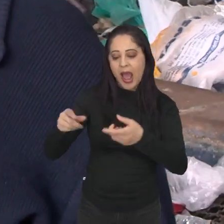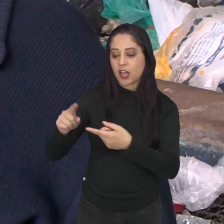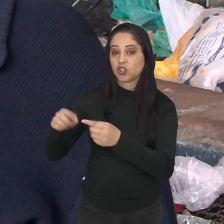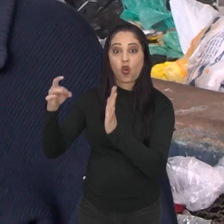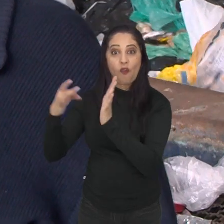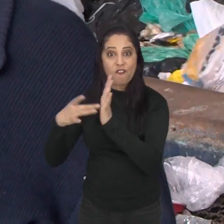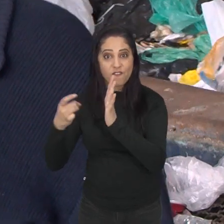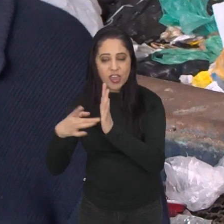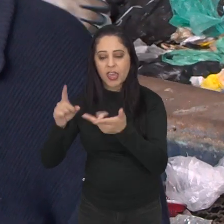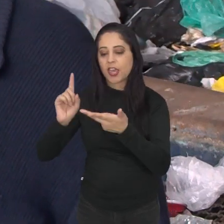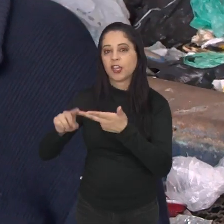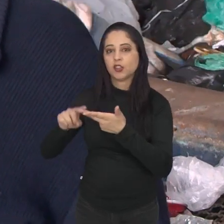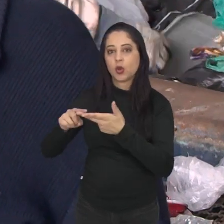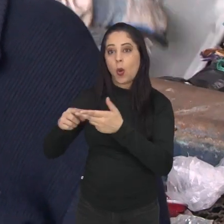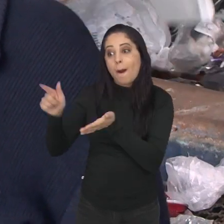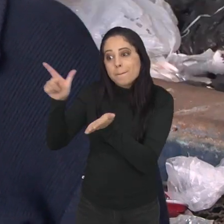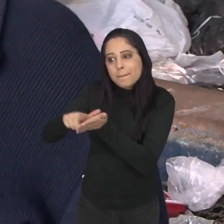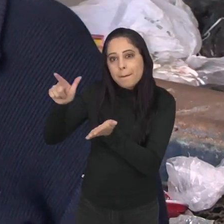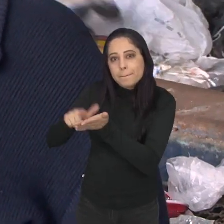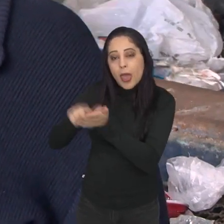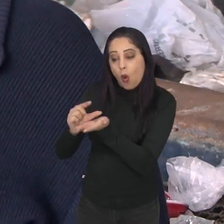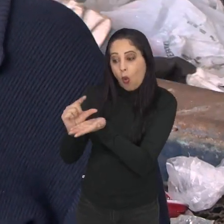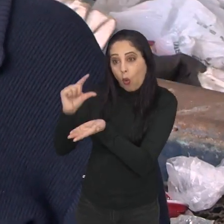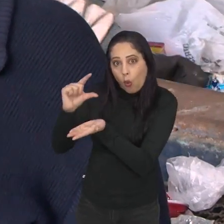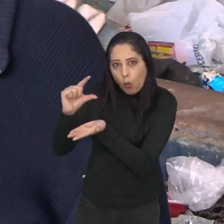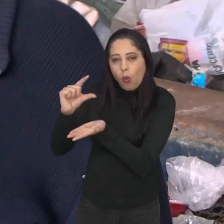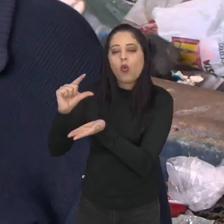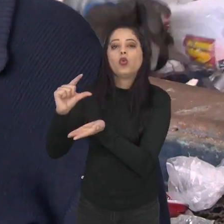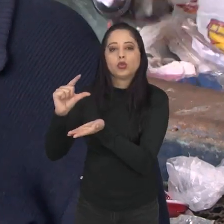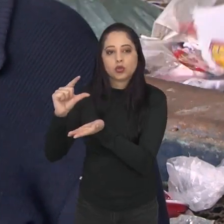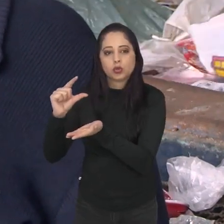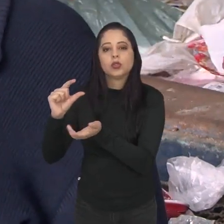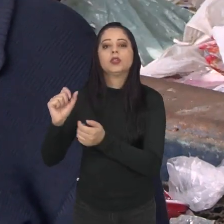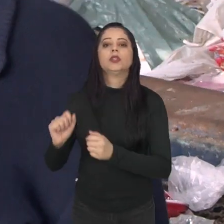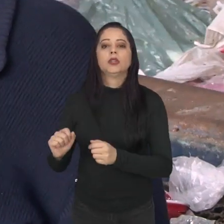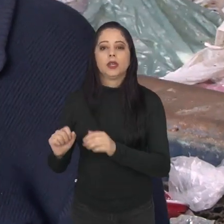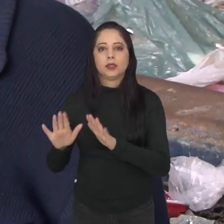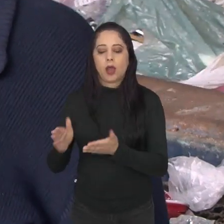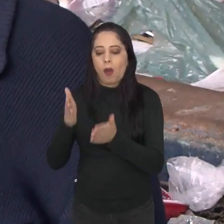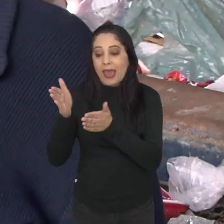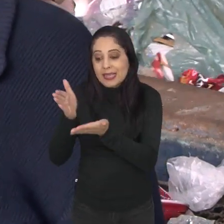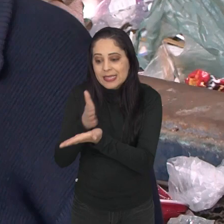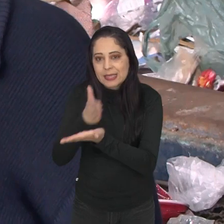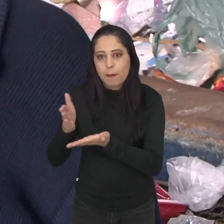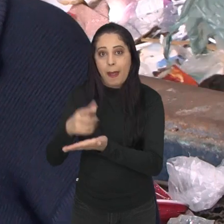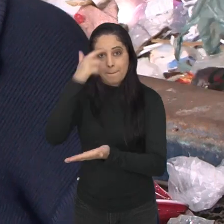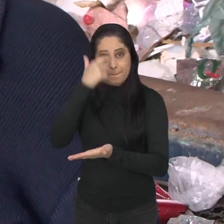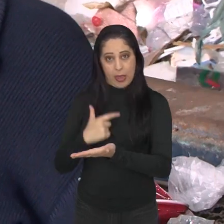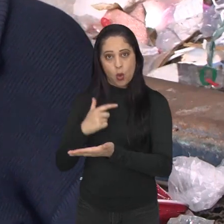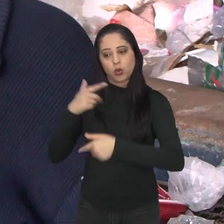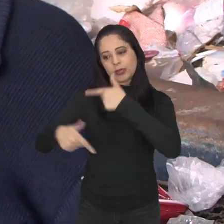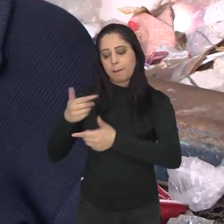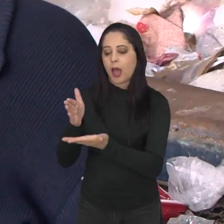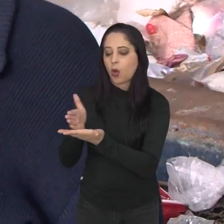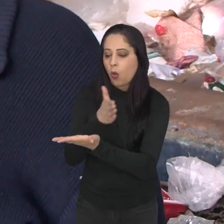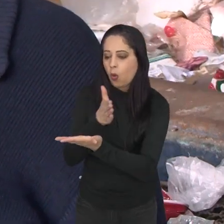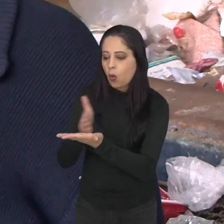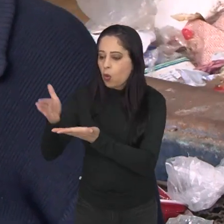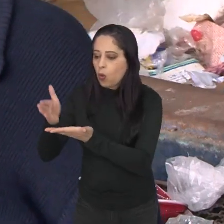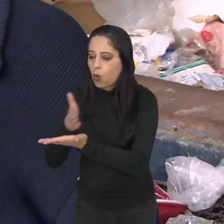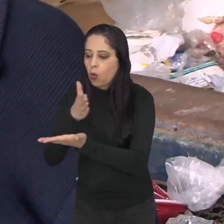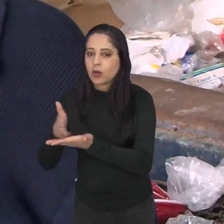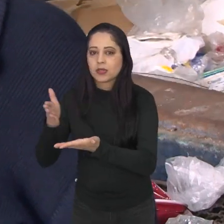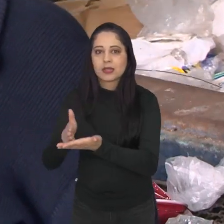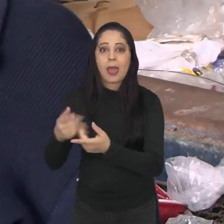pé que tem vidro tem papelão Então é isso que nós trabalha aqui é o trabalho nosso